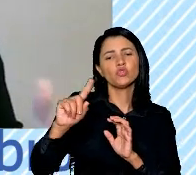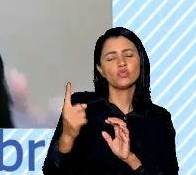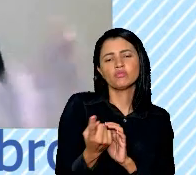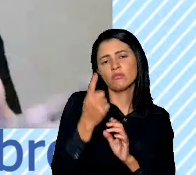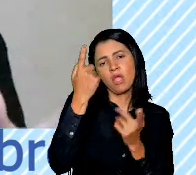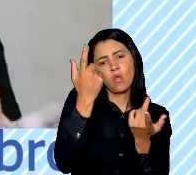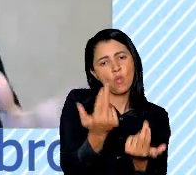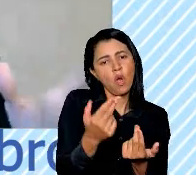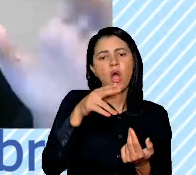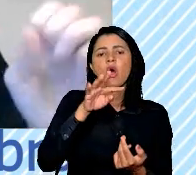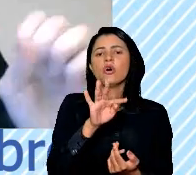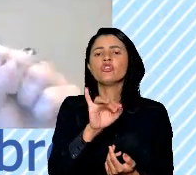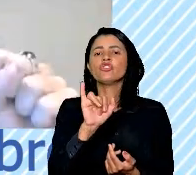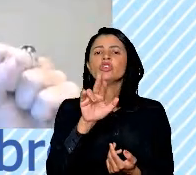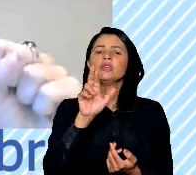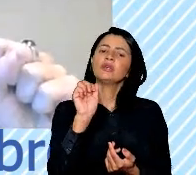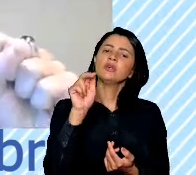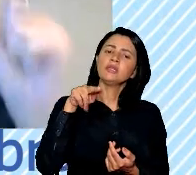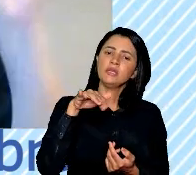tirania.